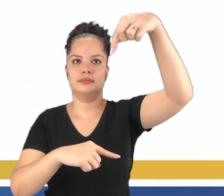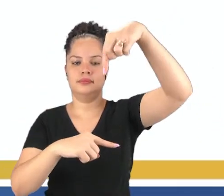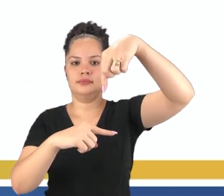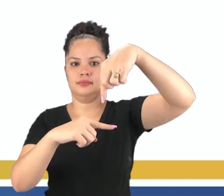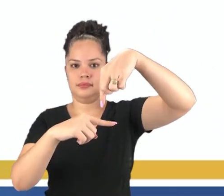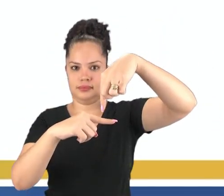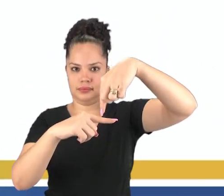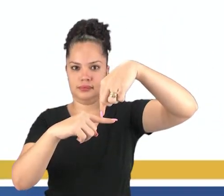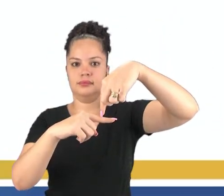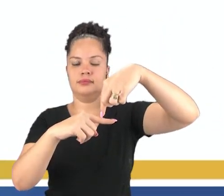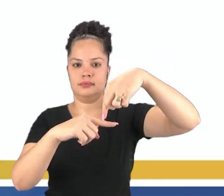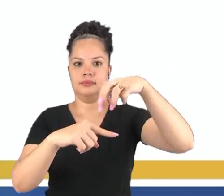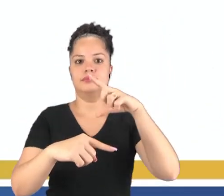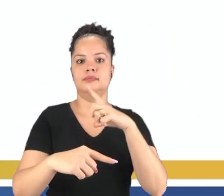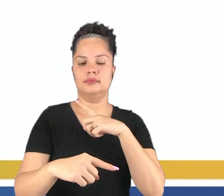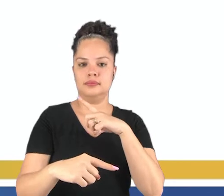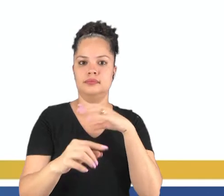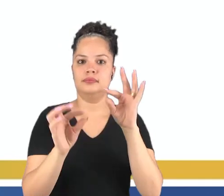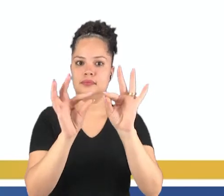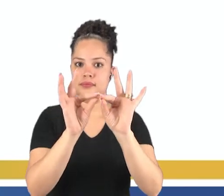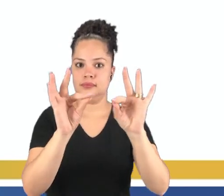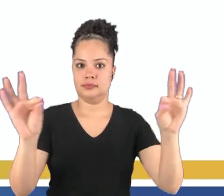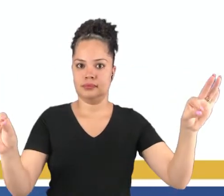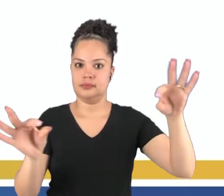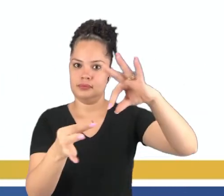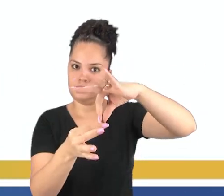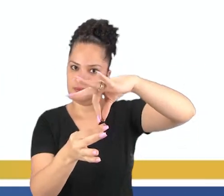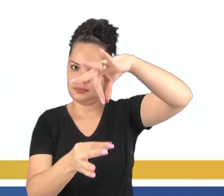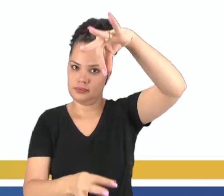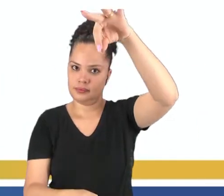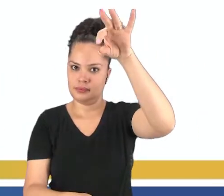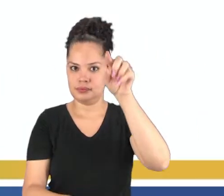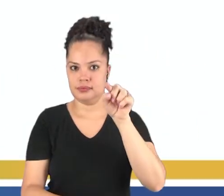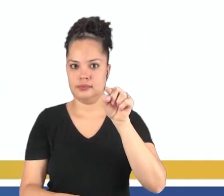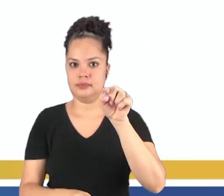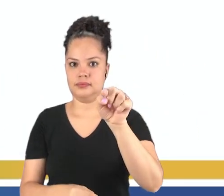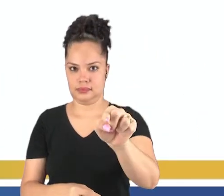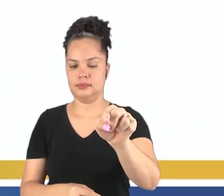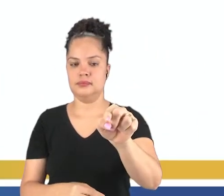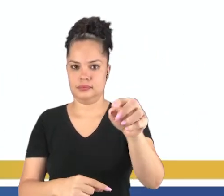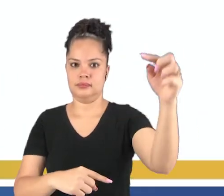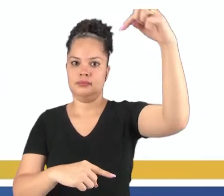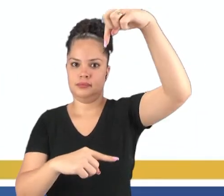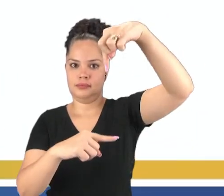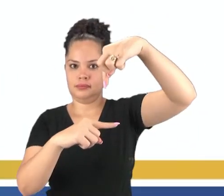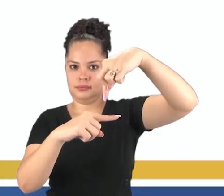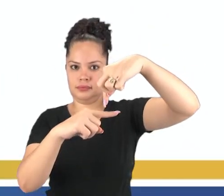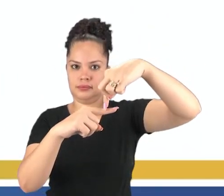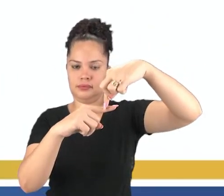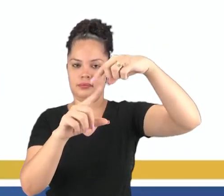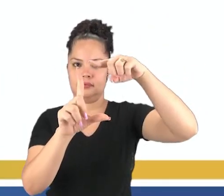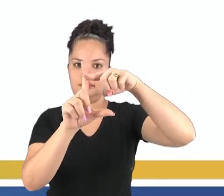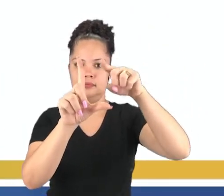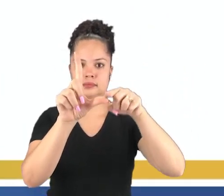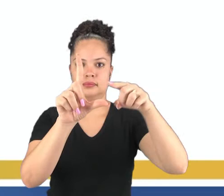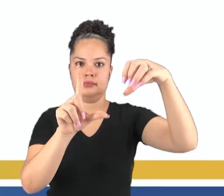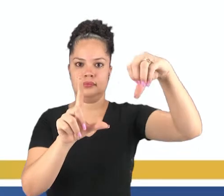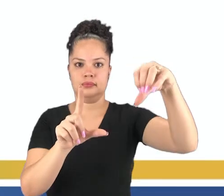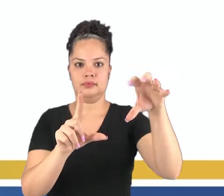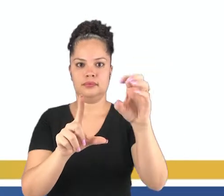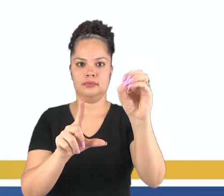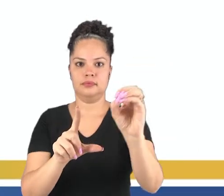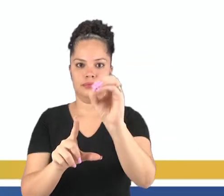quando nós temos duas retas que são concorrentes, se tocam em um ponto e formam ângulos de 90 graus, ou seja,